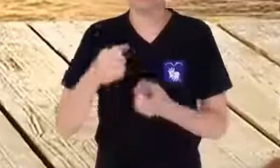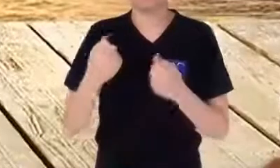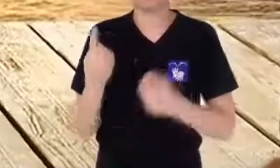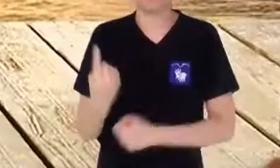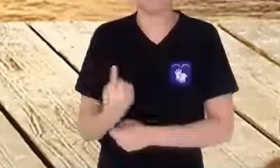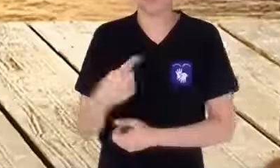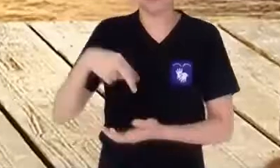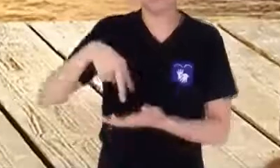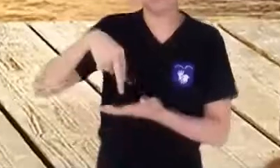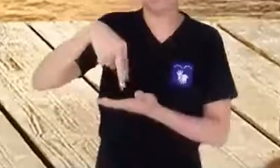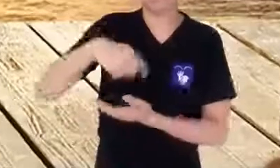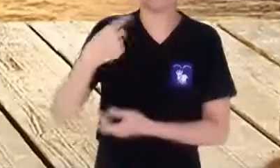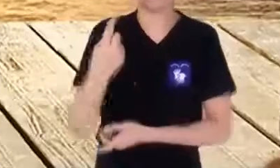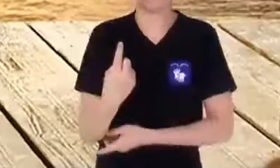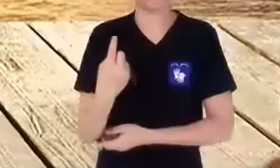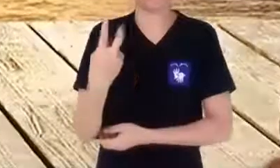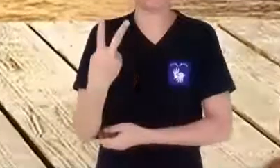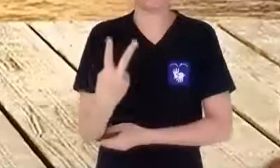frente.